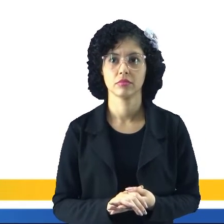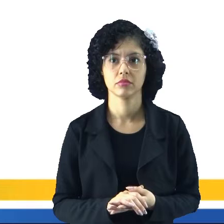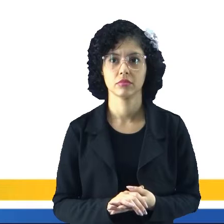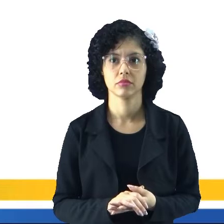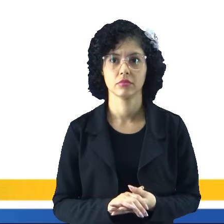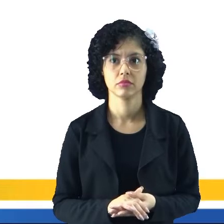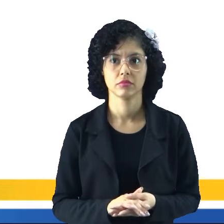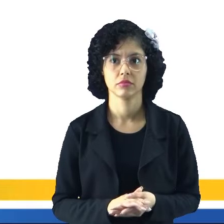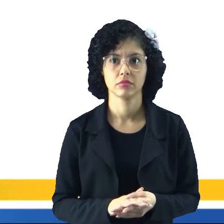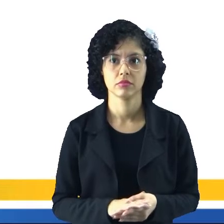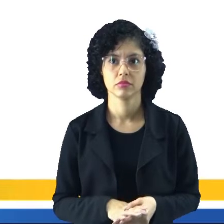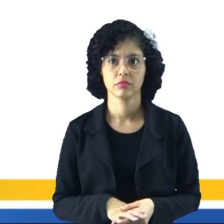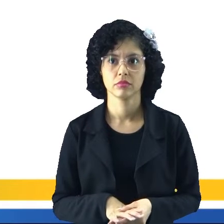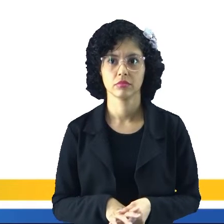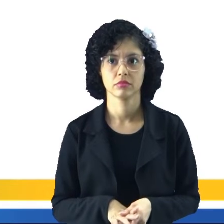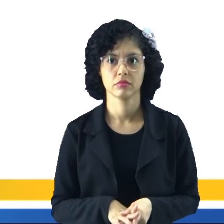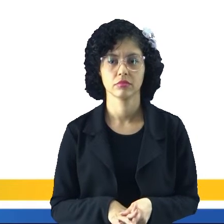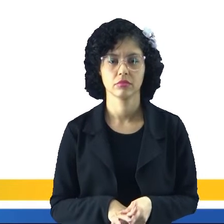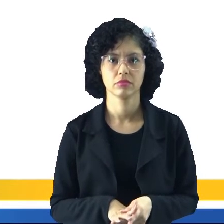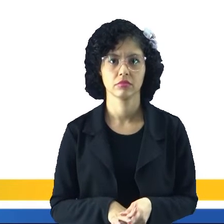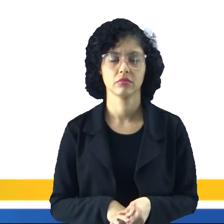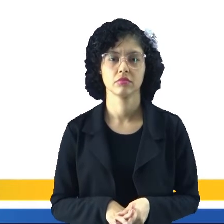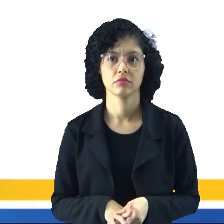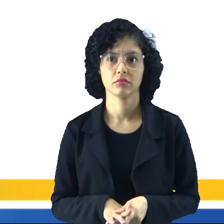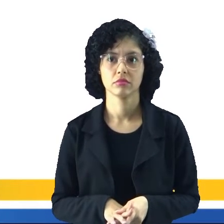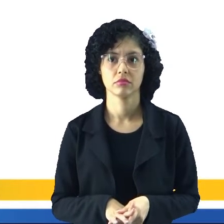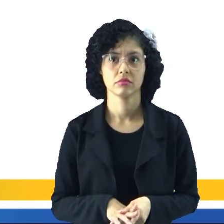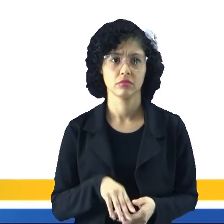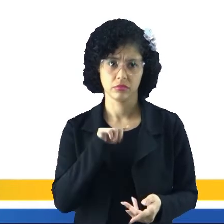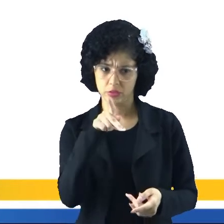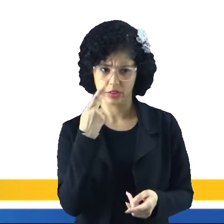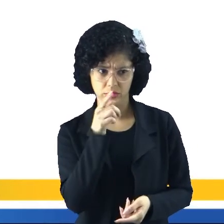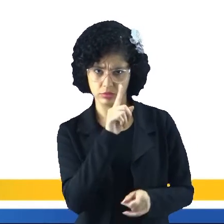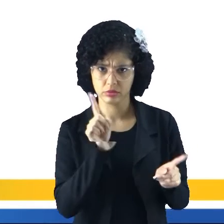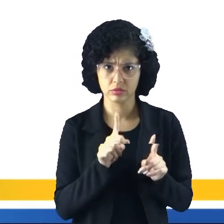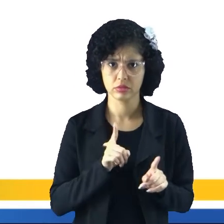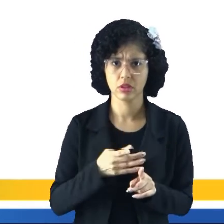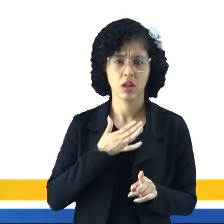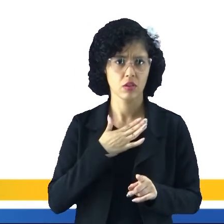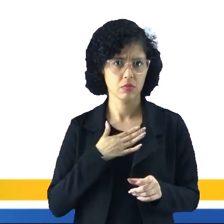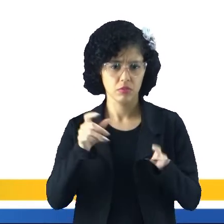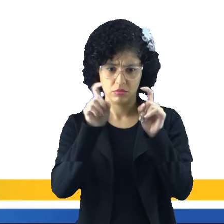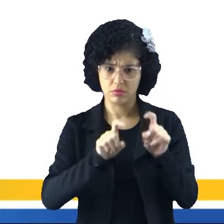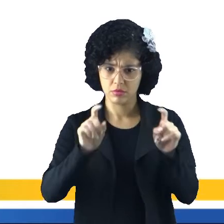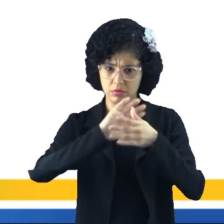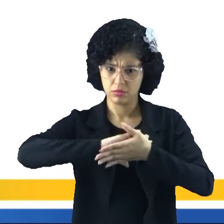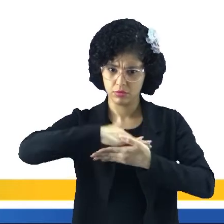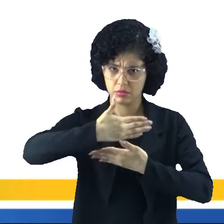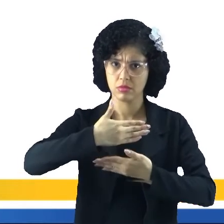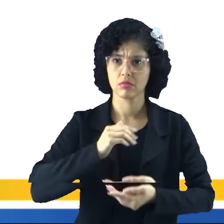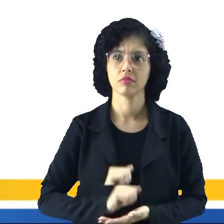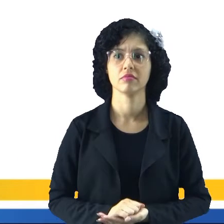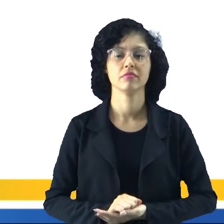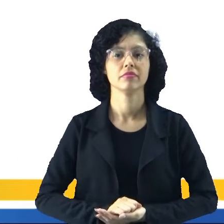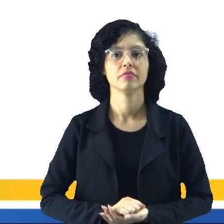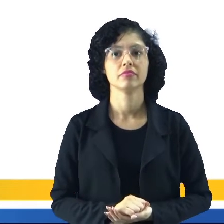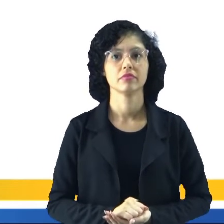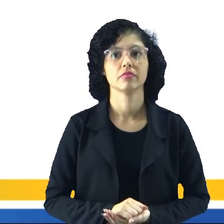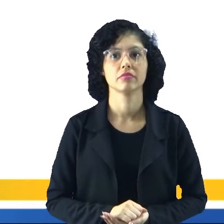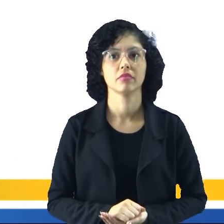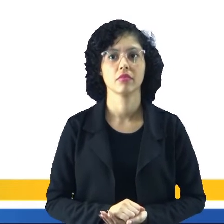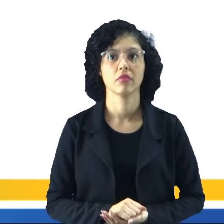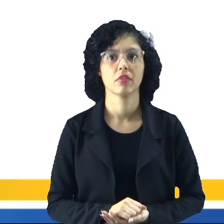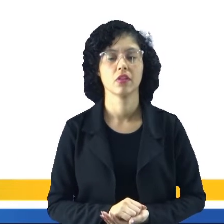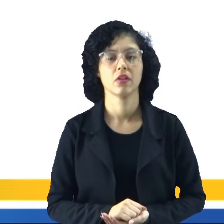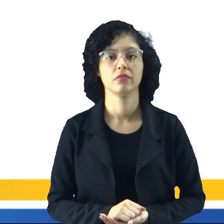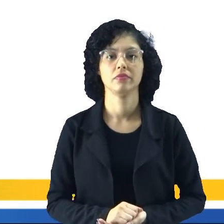tem pergunto, estou falando com o meu notebook, ou seja, é com você não que eu estou falando é com o meu notebook, né? Então nós temos aí,